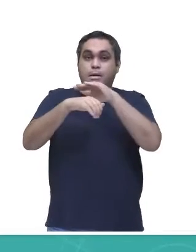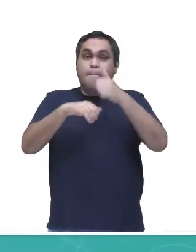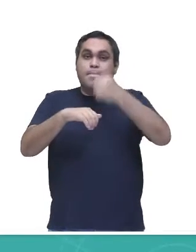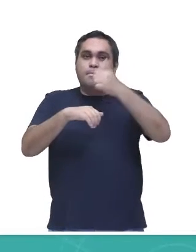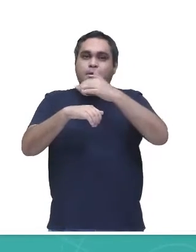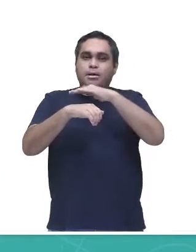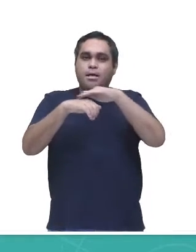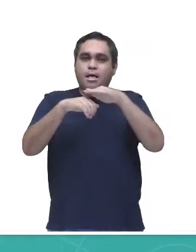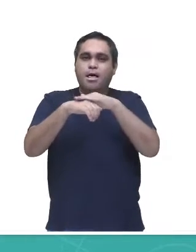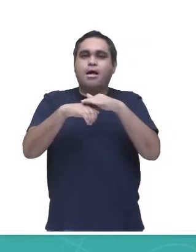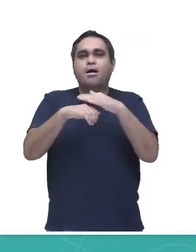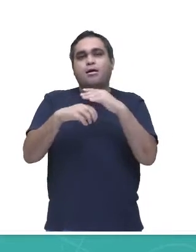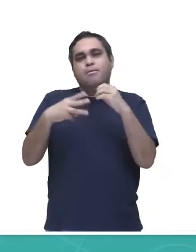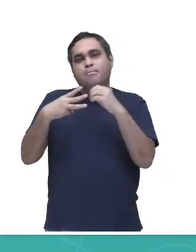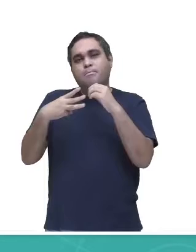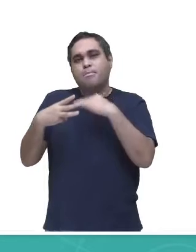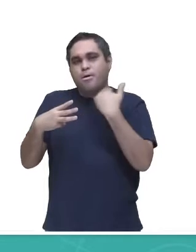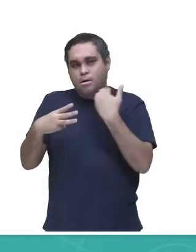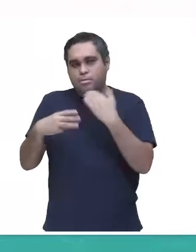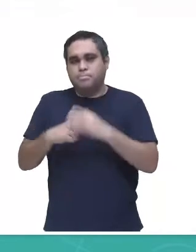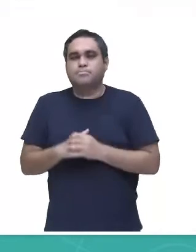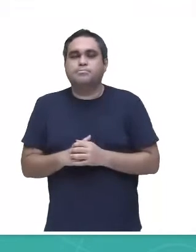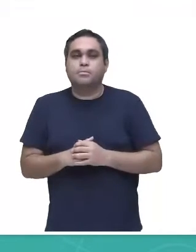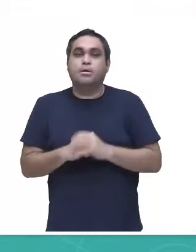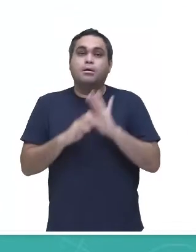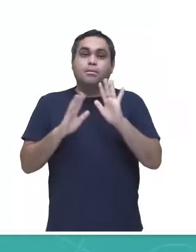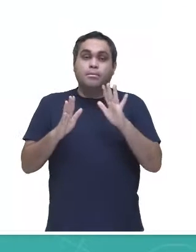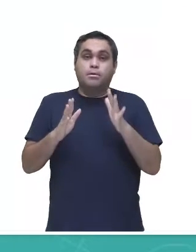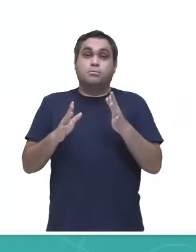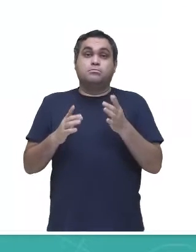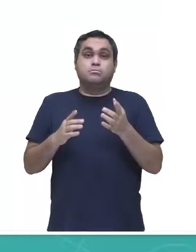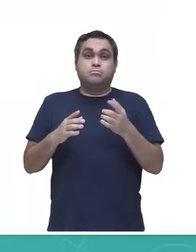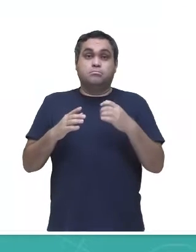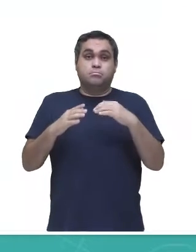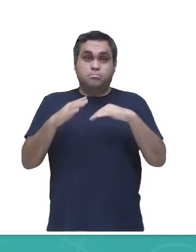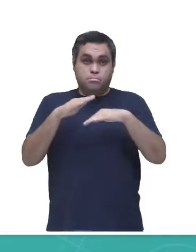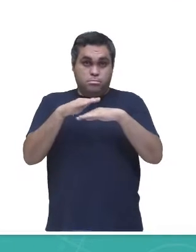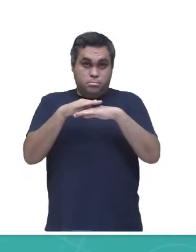que, como a gente observou, elas estão em constante renovação e elas vão